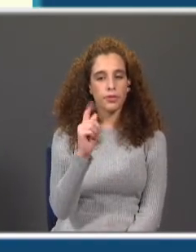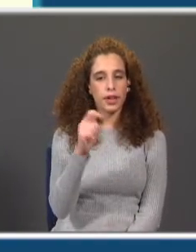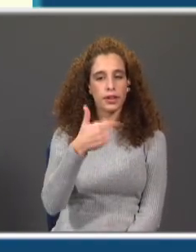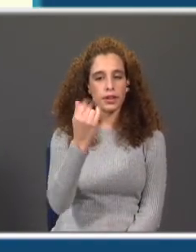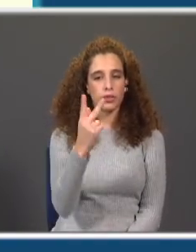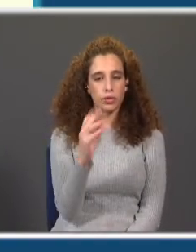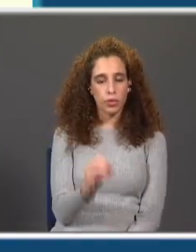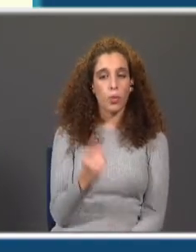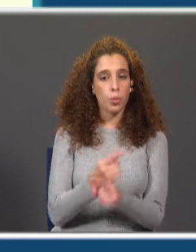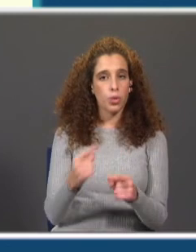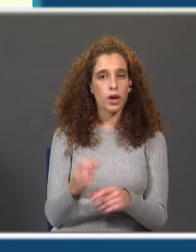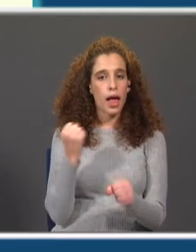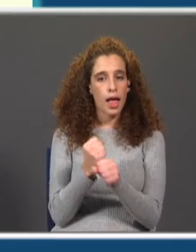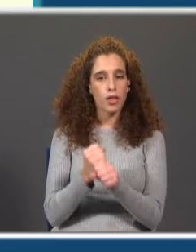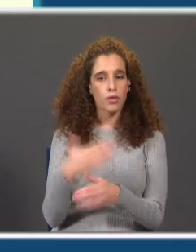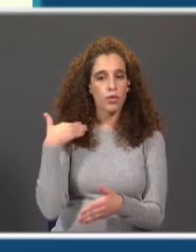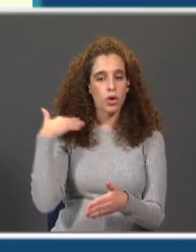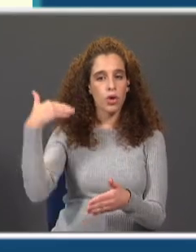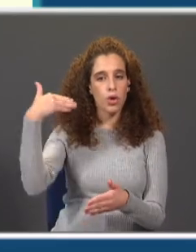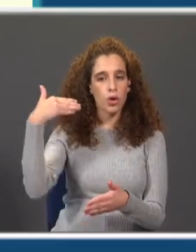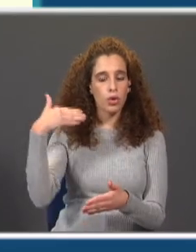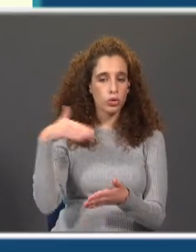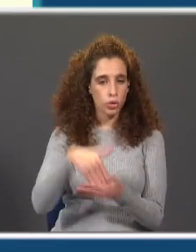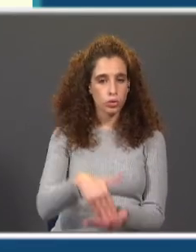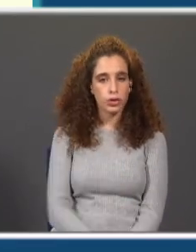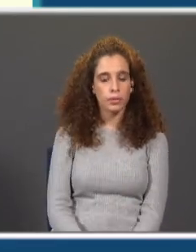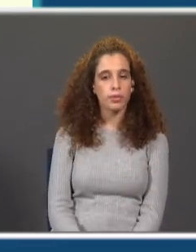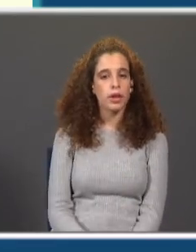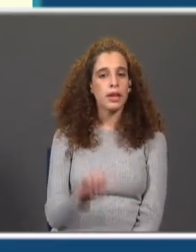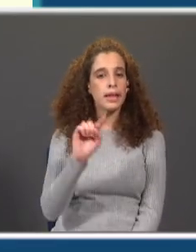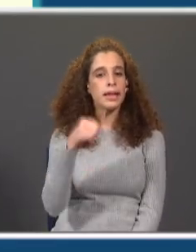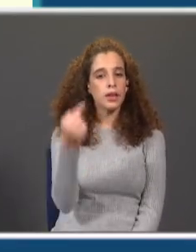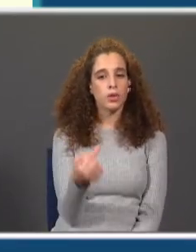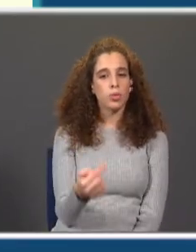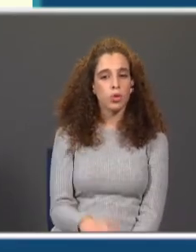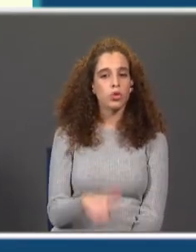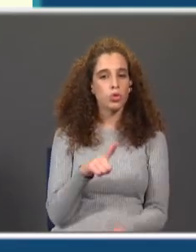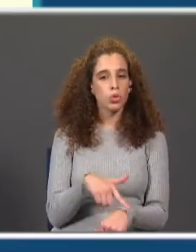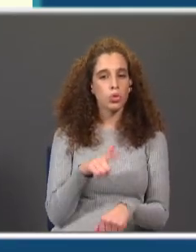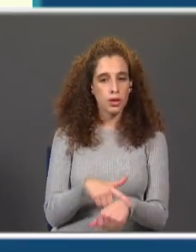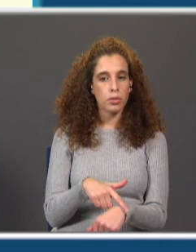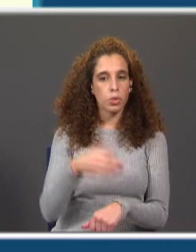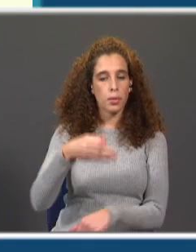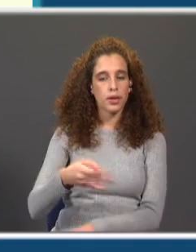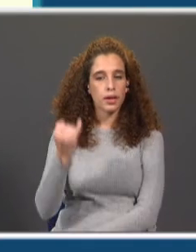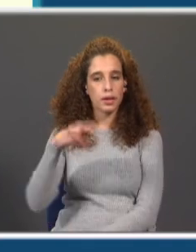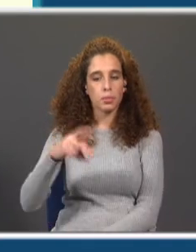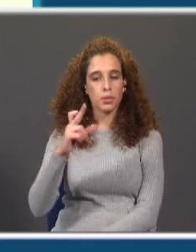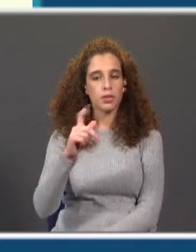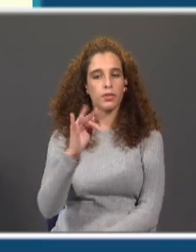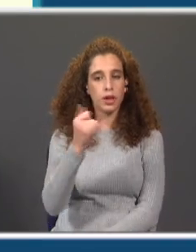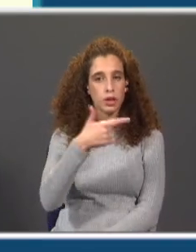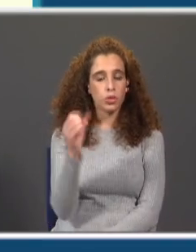concluídas. E depois temos o valor dos tempos, do tempo do pretérito imperfeito, em que a ação não foi